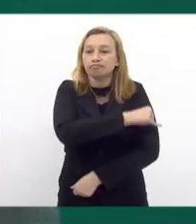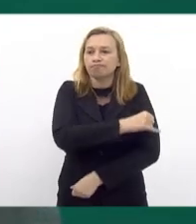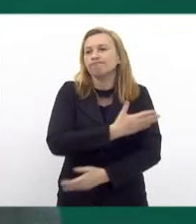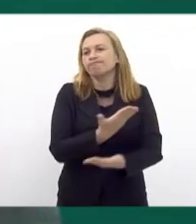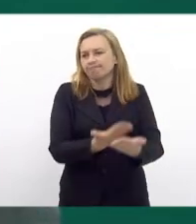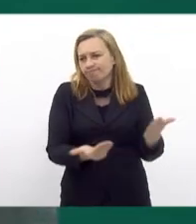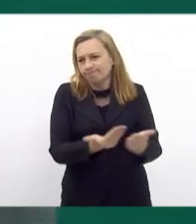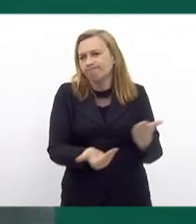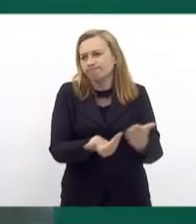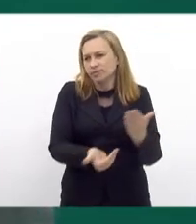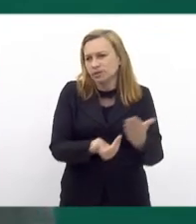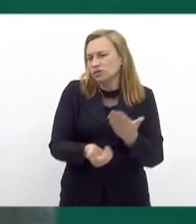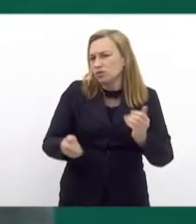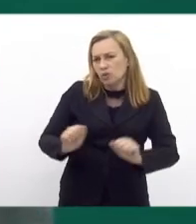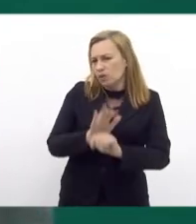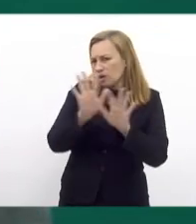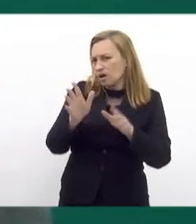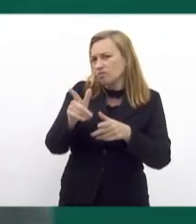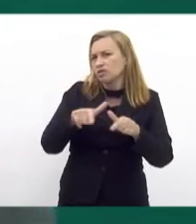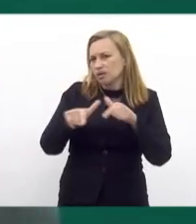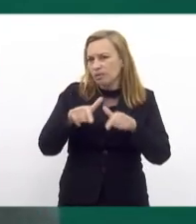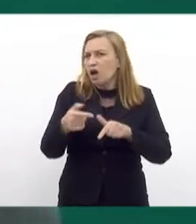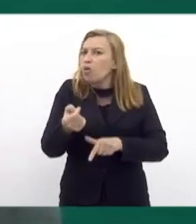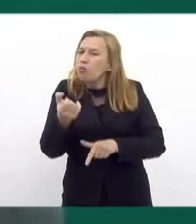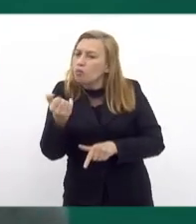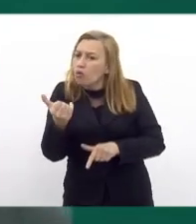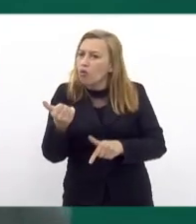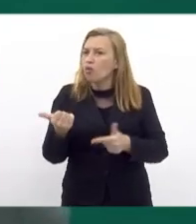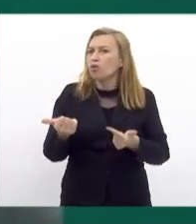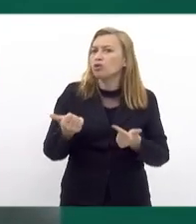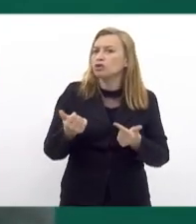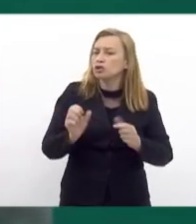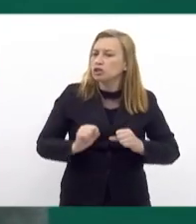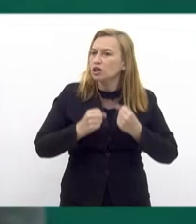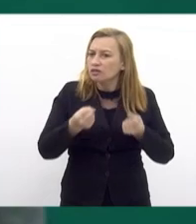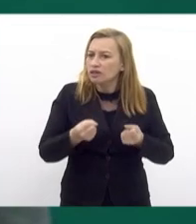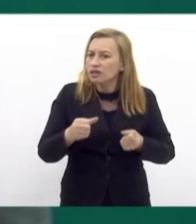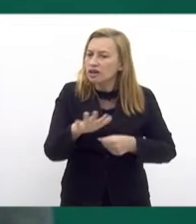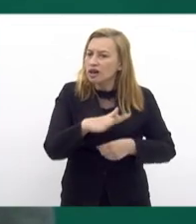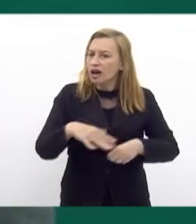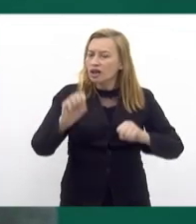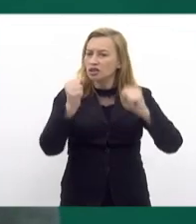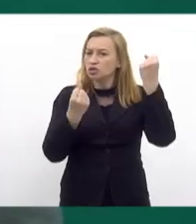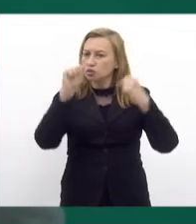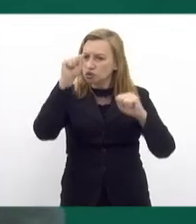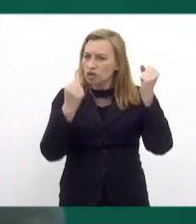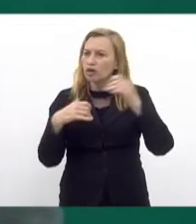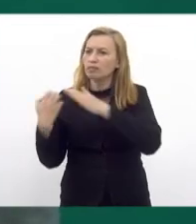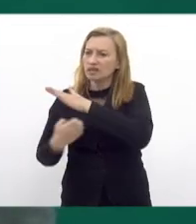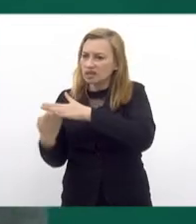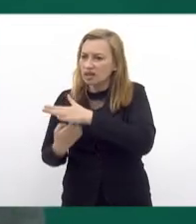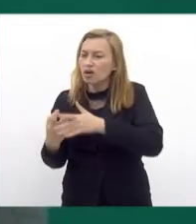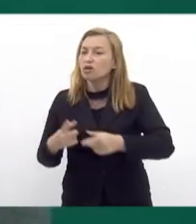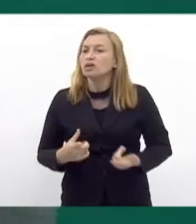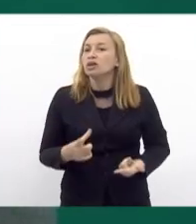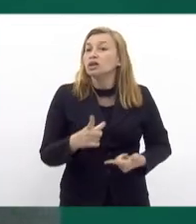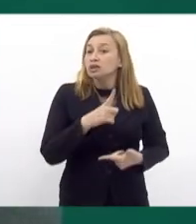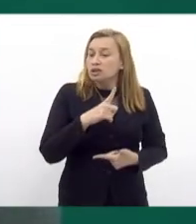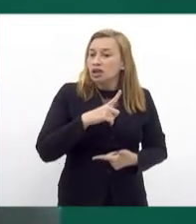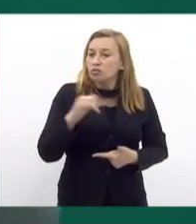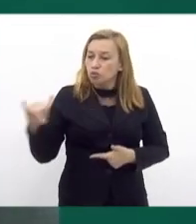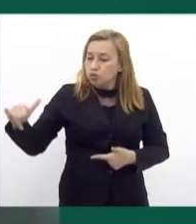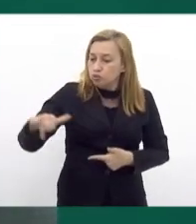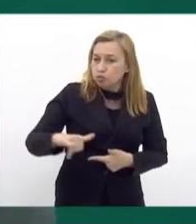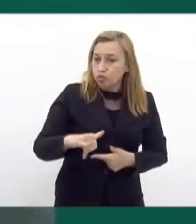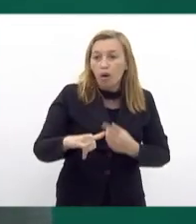muito. Eu vou trabalhar um pouco na linha de defender o setor industrial, o setor empresarial. Nós temos um